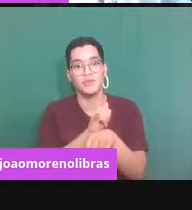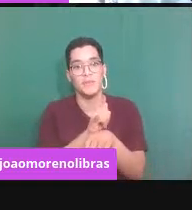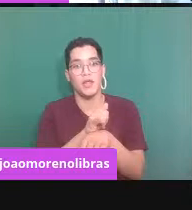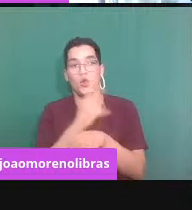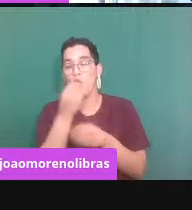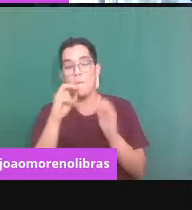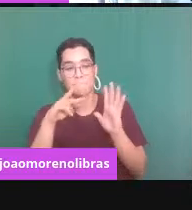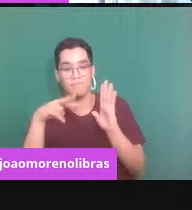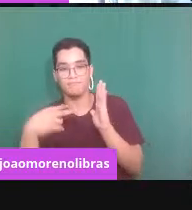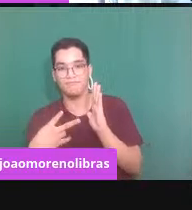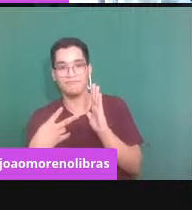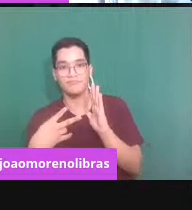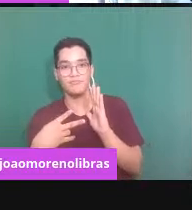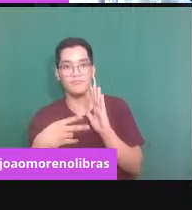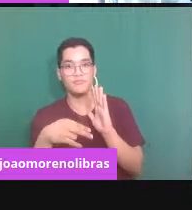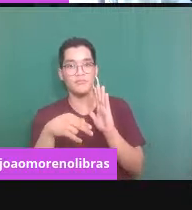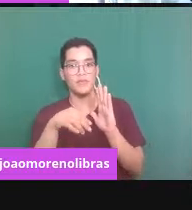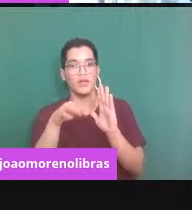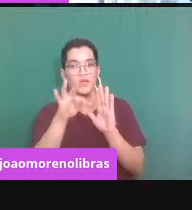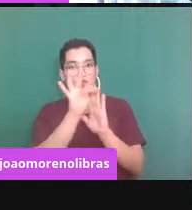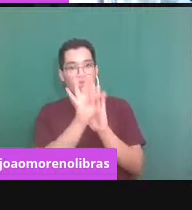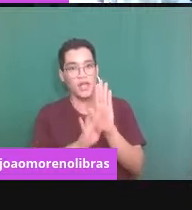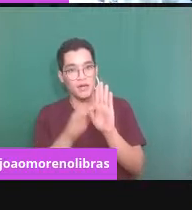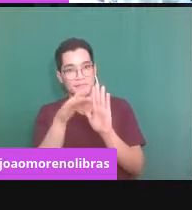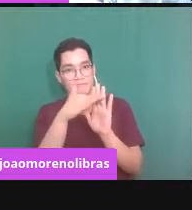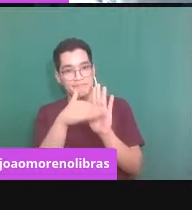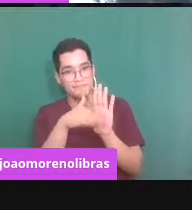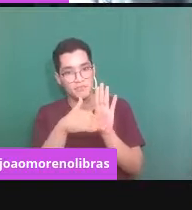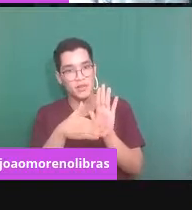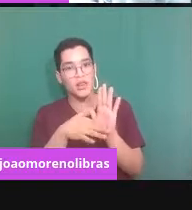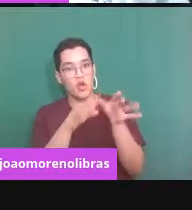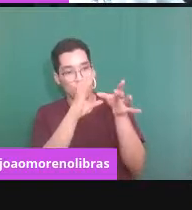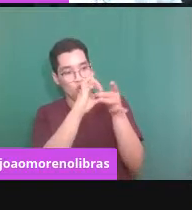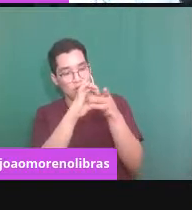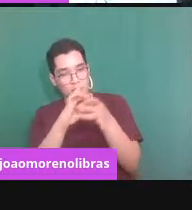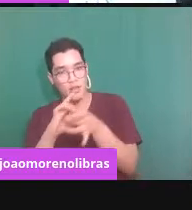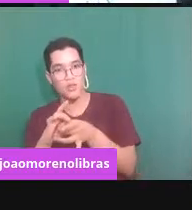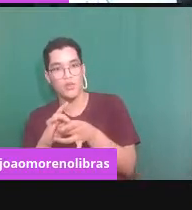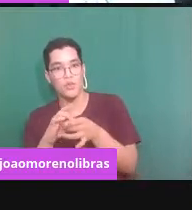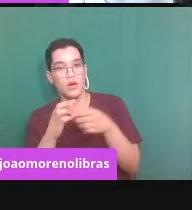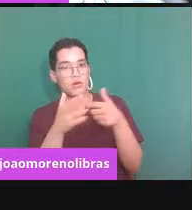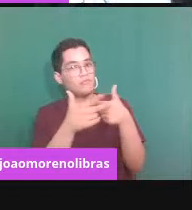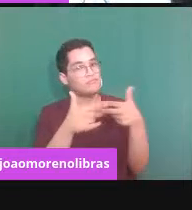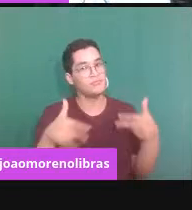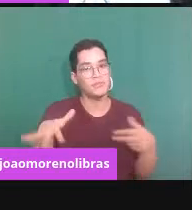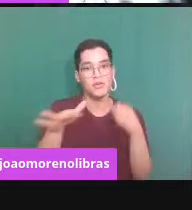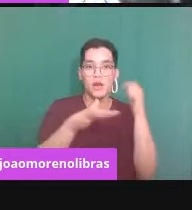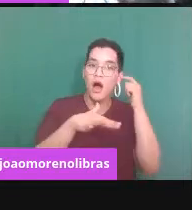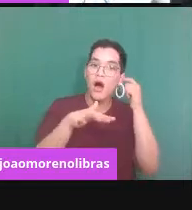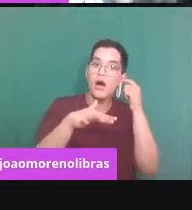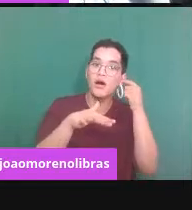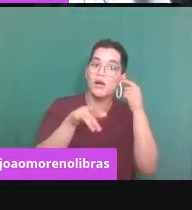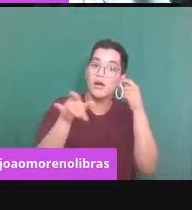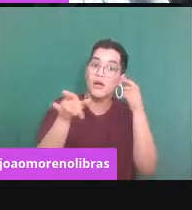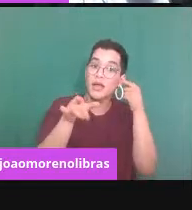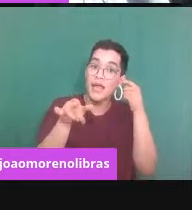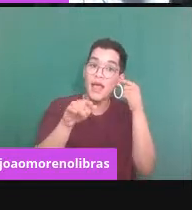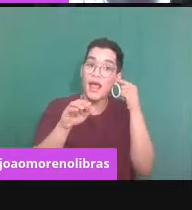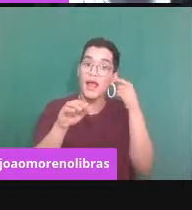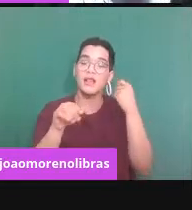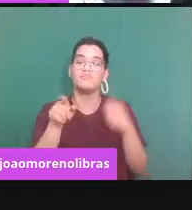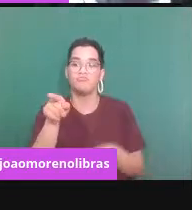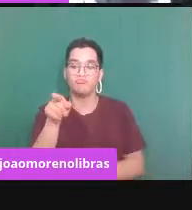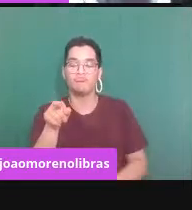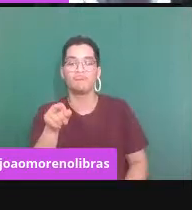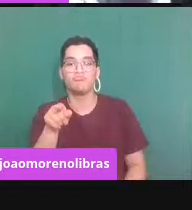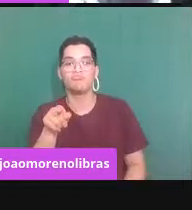sequências argumentativas, tipo de argumento e conectores, que quando ela foi ensinar, ela trabalhou